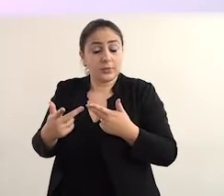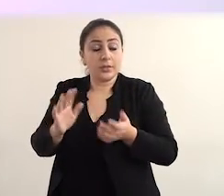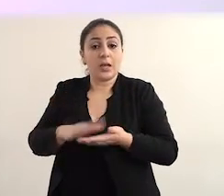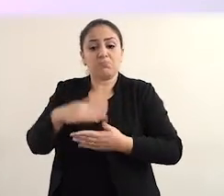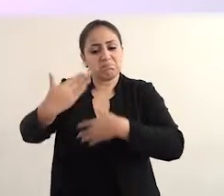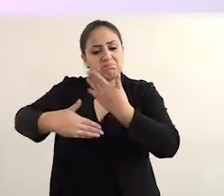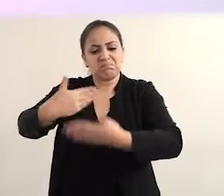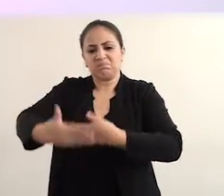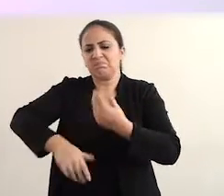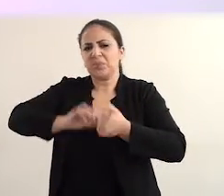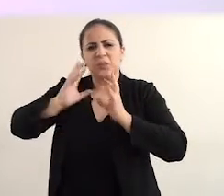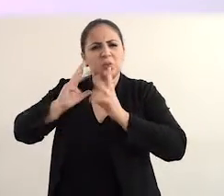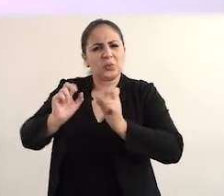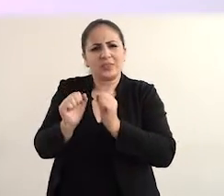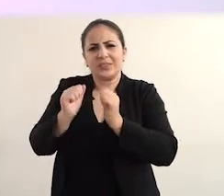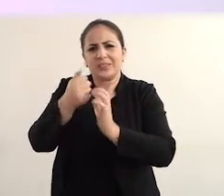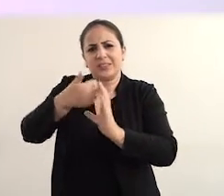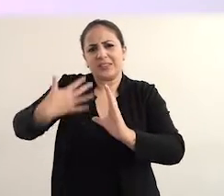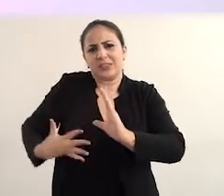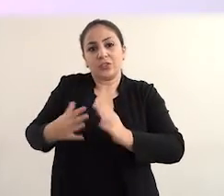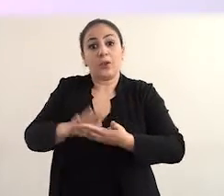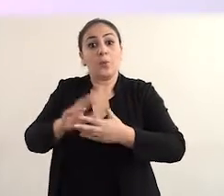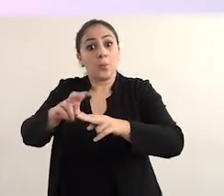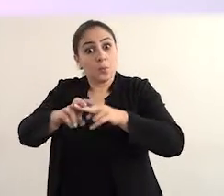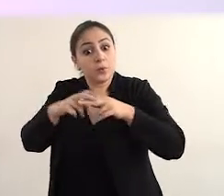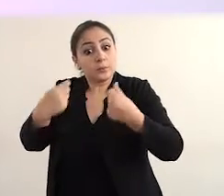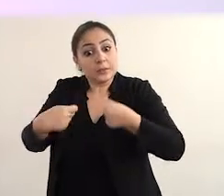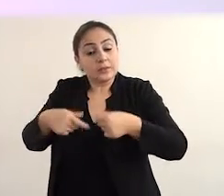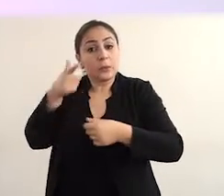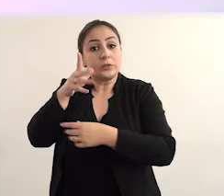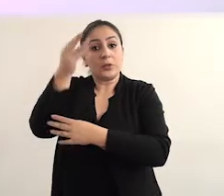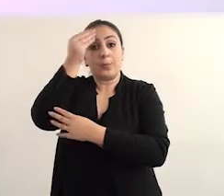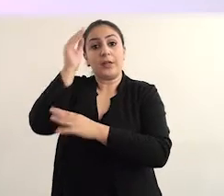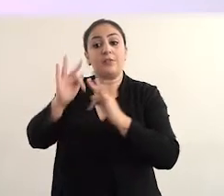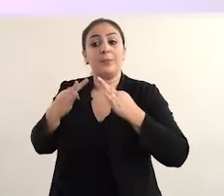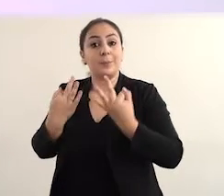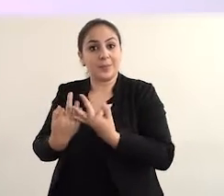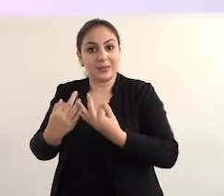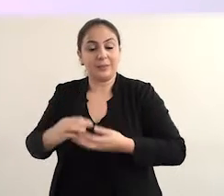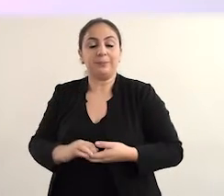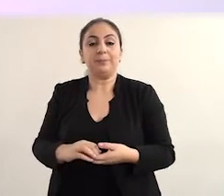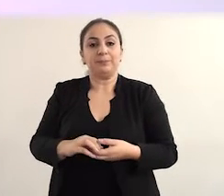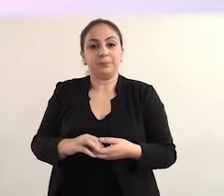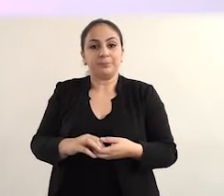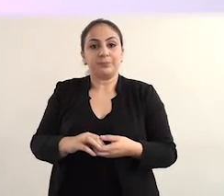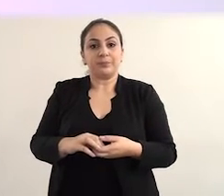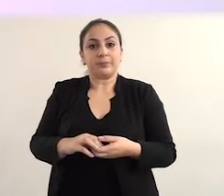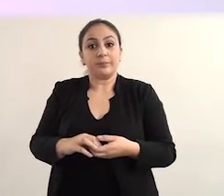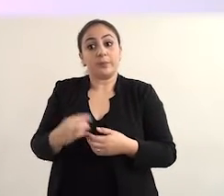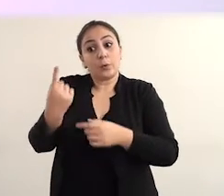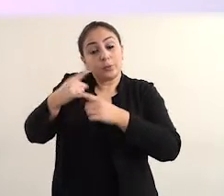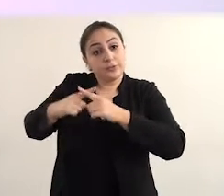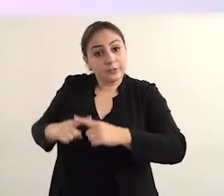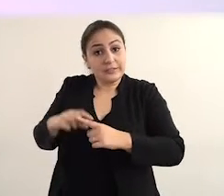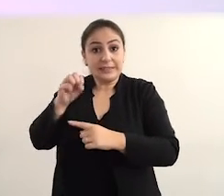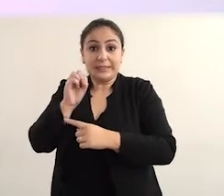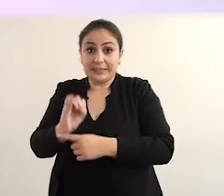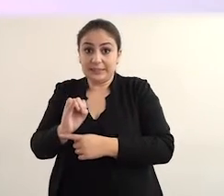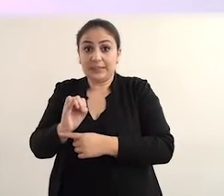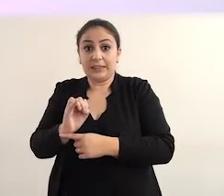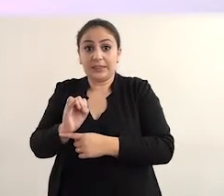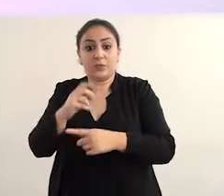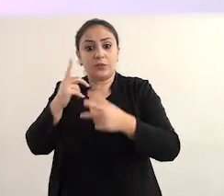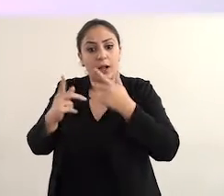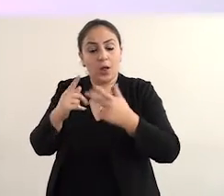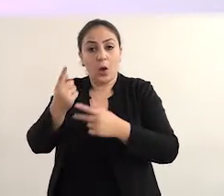ele se desenvolve em todos os aspectos. Então isso precisa ser compreendido pelas famílias, né? Uma vez que se